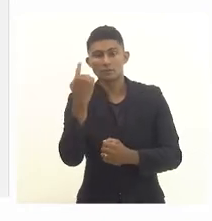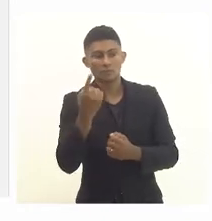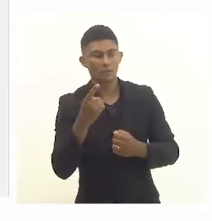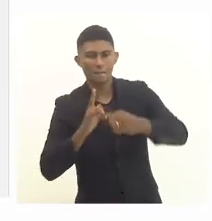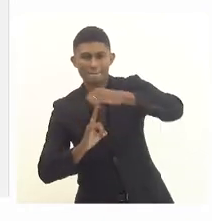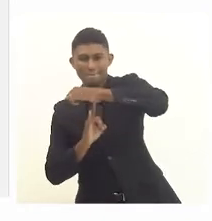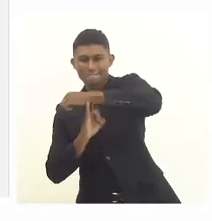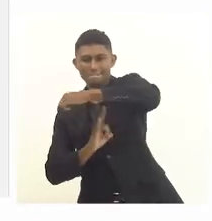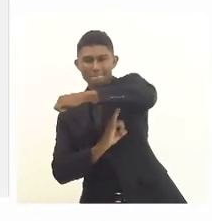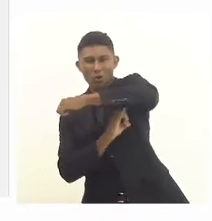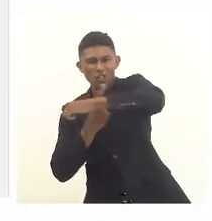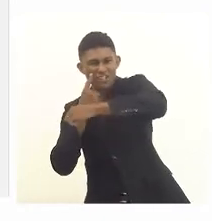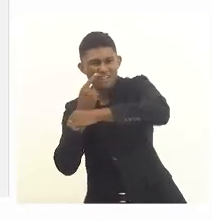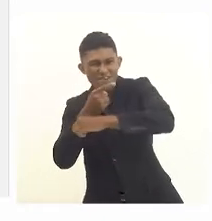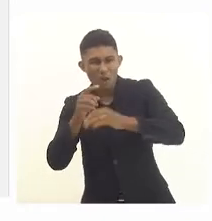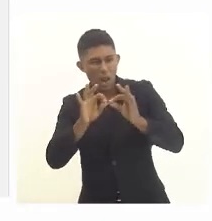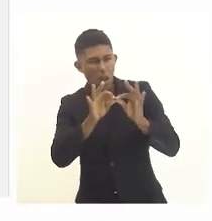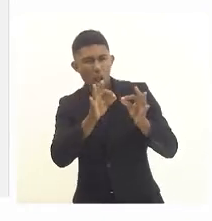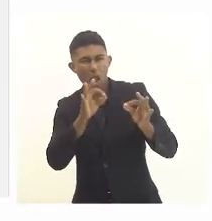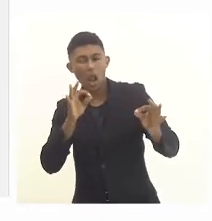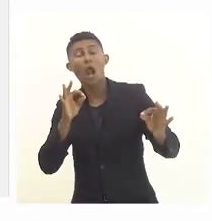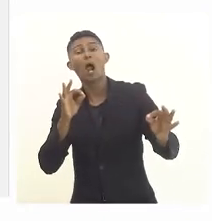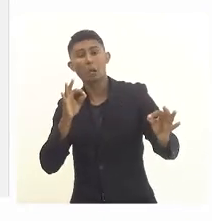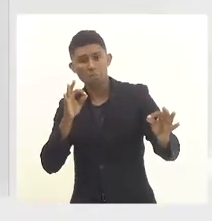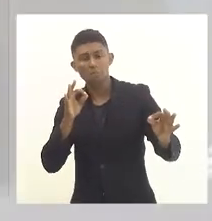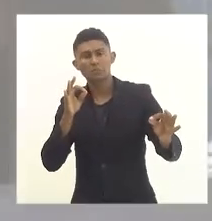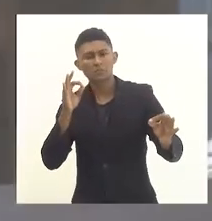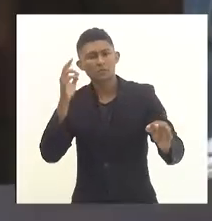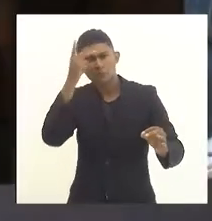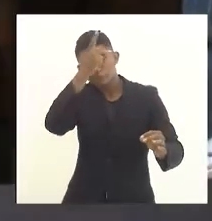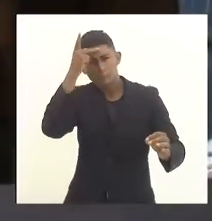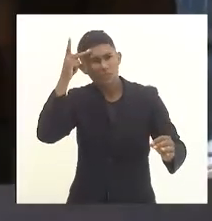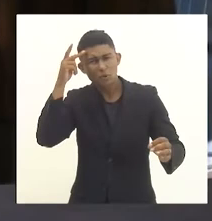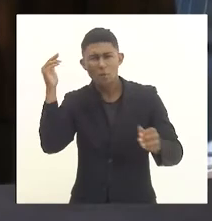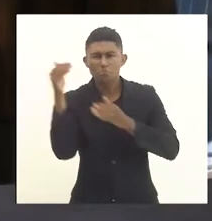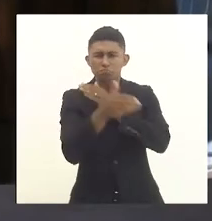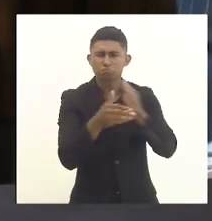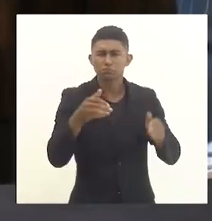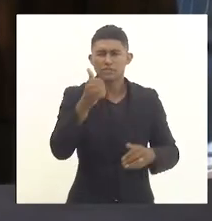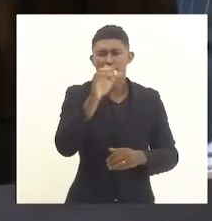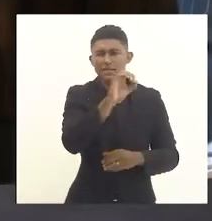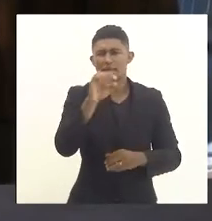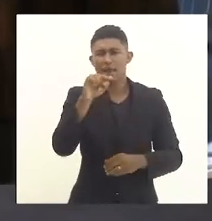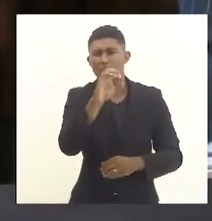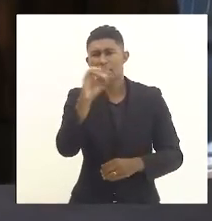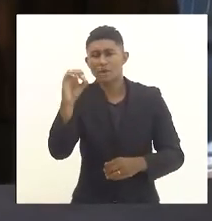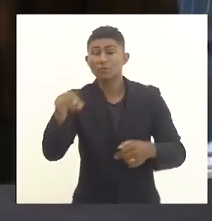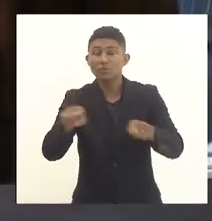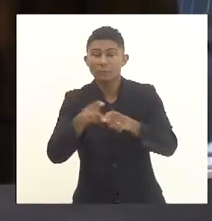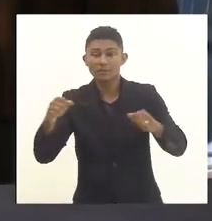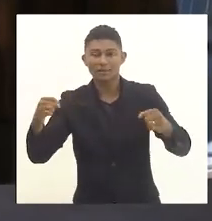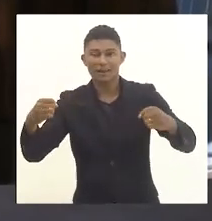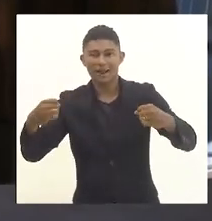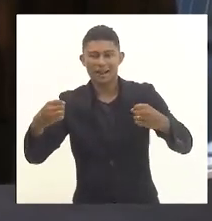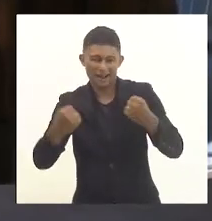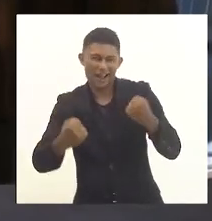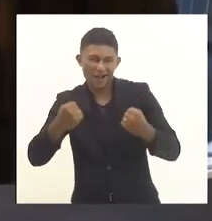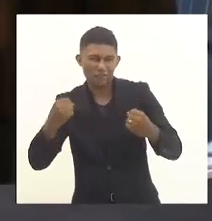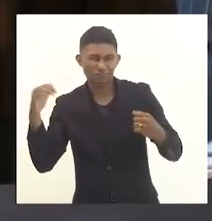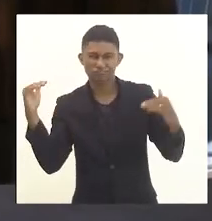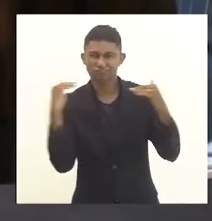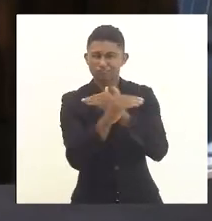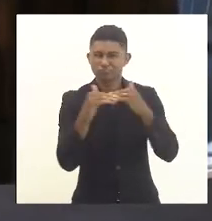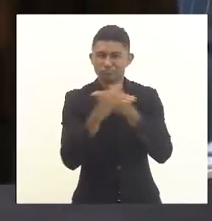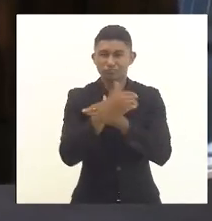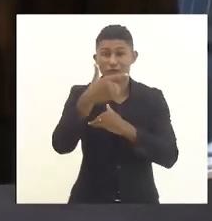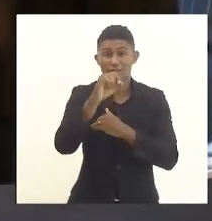ponte densa dessa que passa 100 mil pessoas, 20 mil carros em uma semana. Então isso é cidade inteligente, isso é